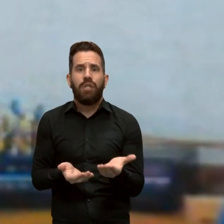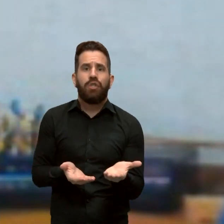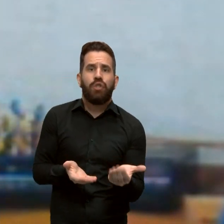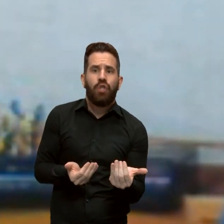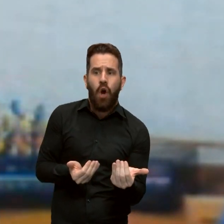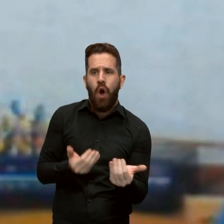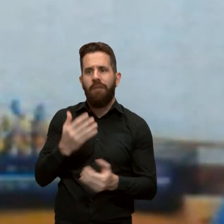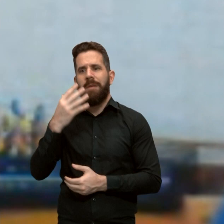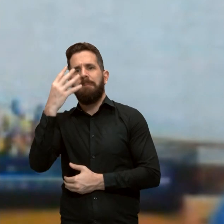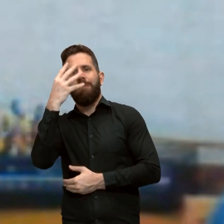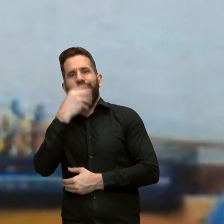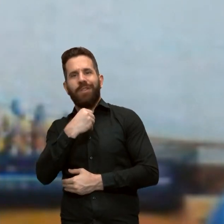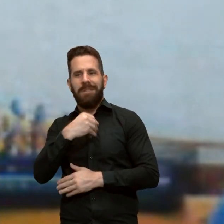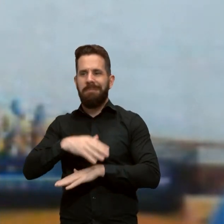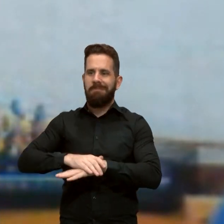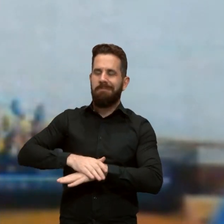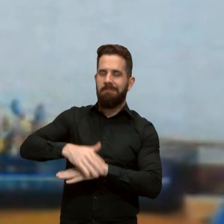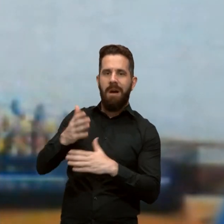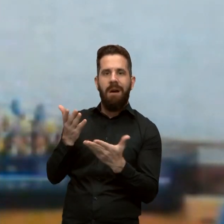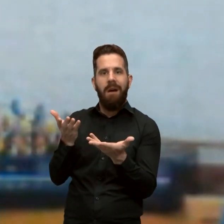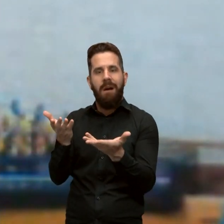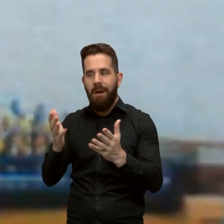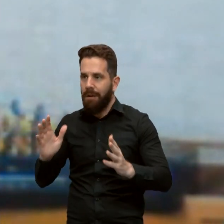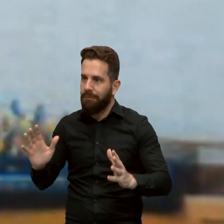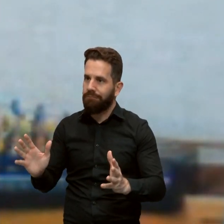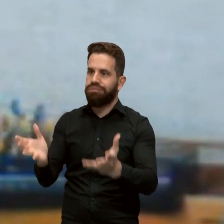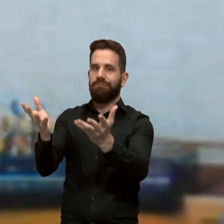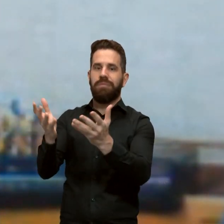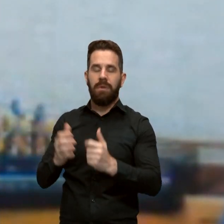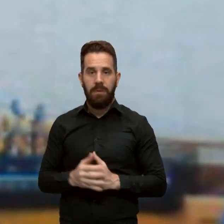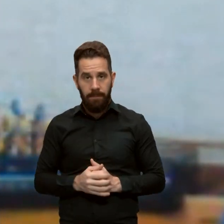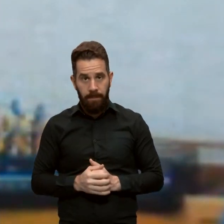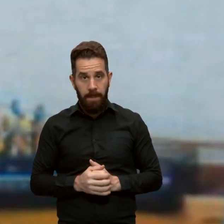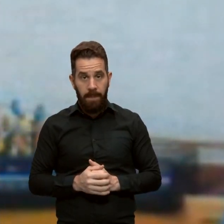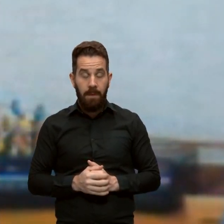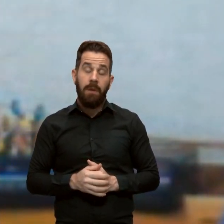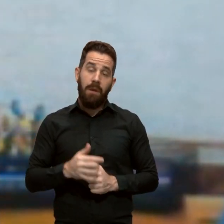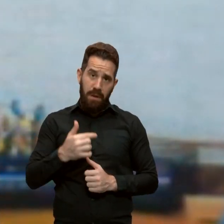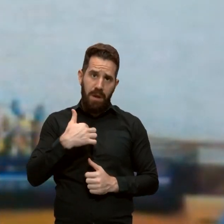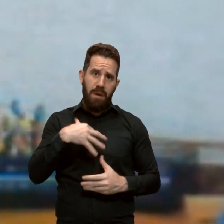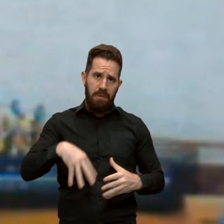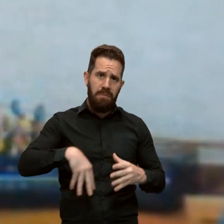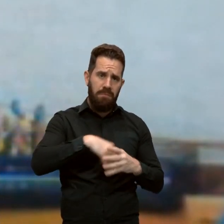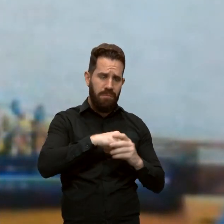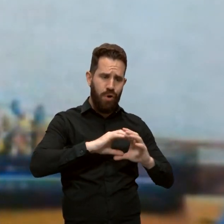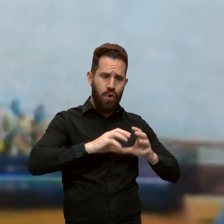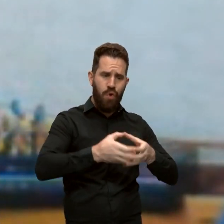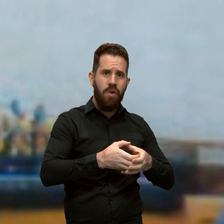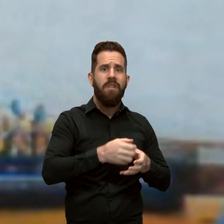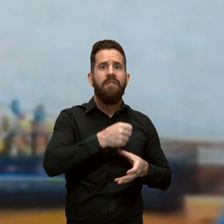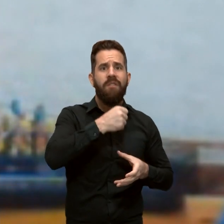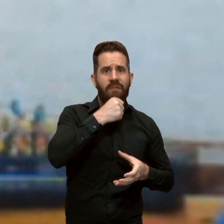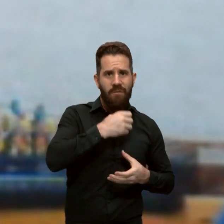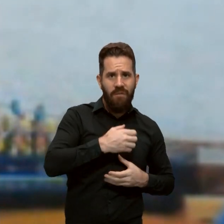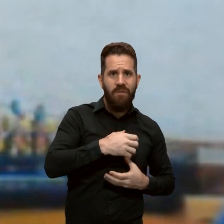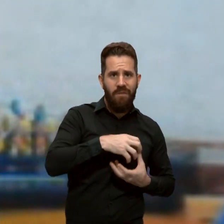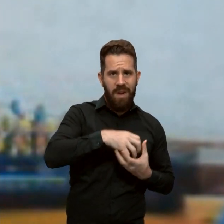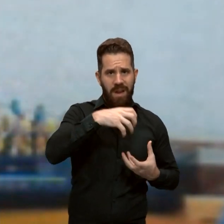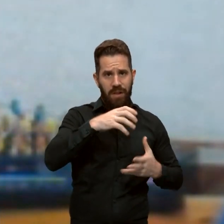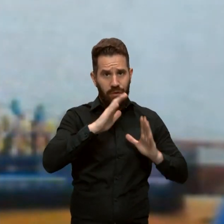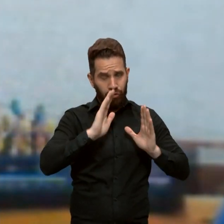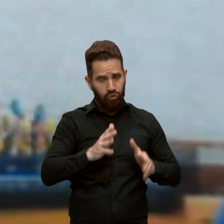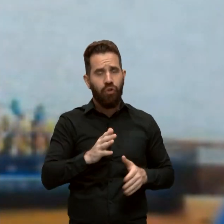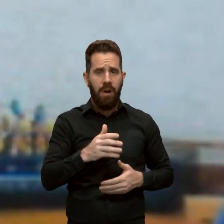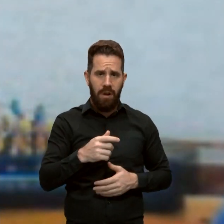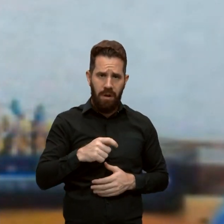belo, não é? E o envelhecimento, nós mesmos, eu vou falar, vou me incluir nessa categoria, porque sou uma pessoa velha, não